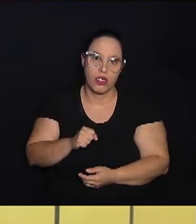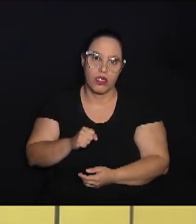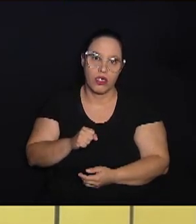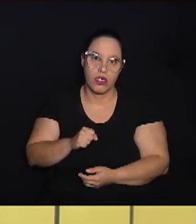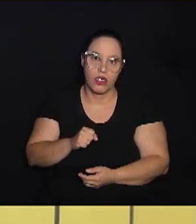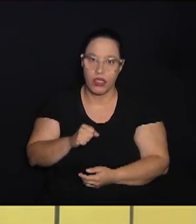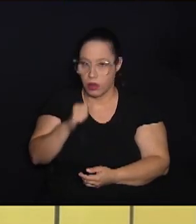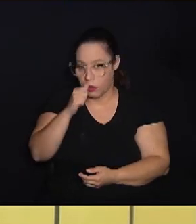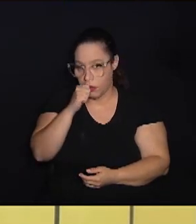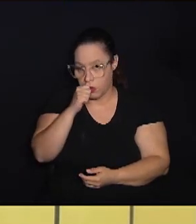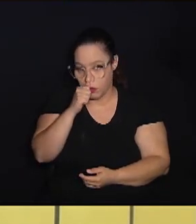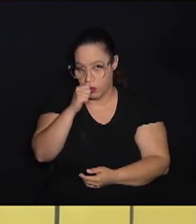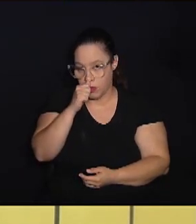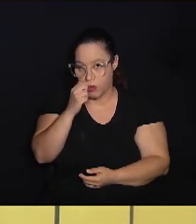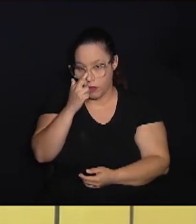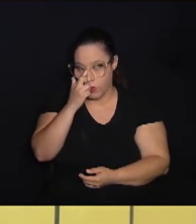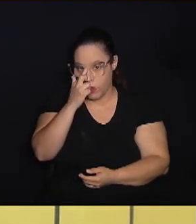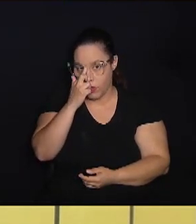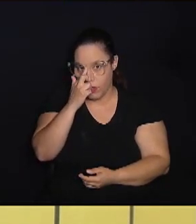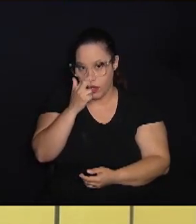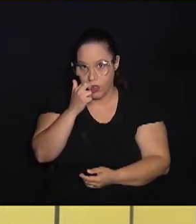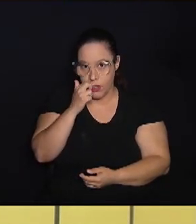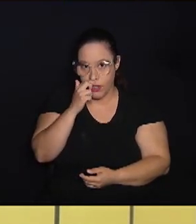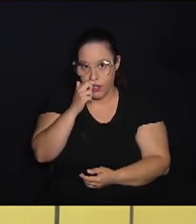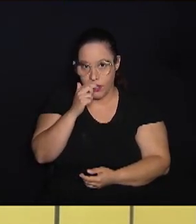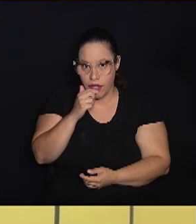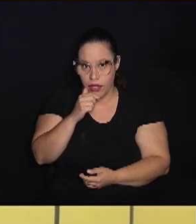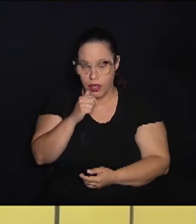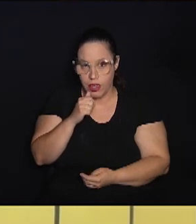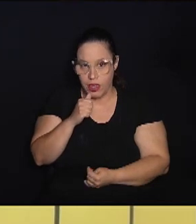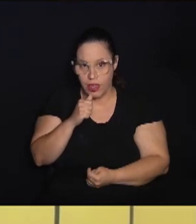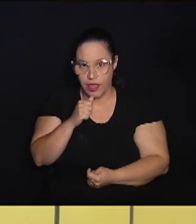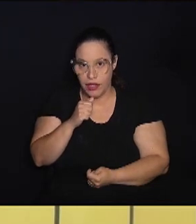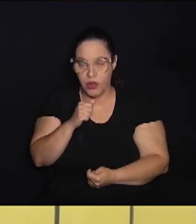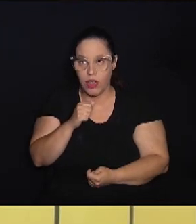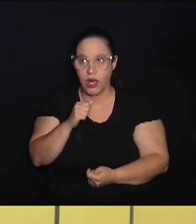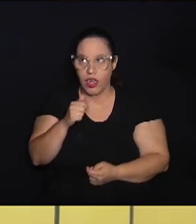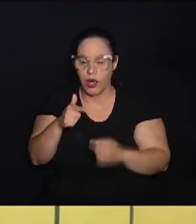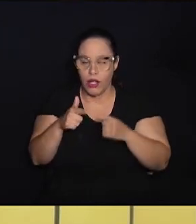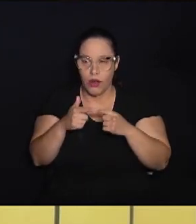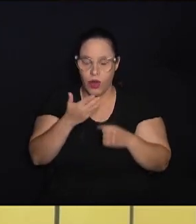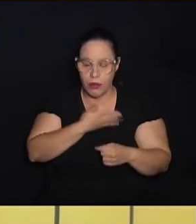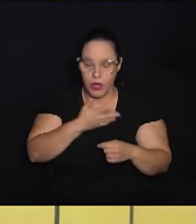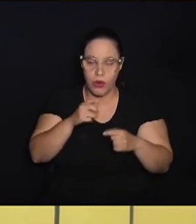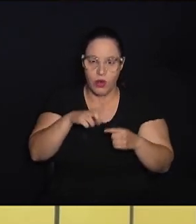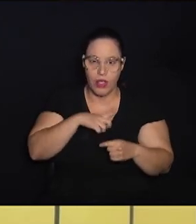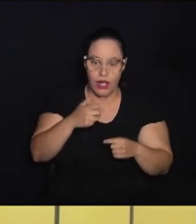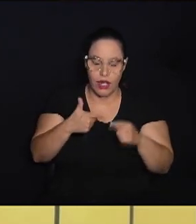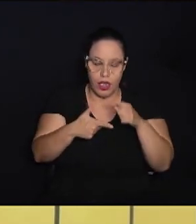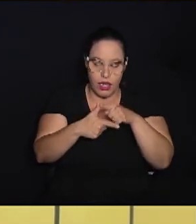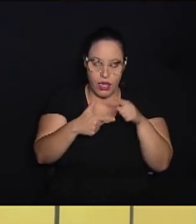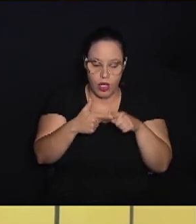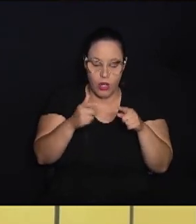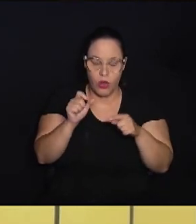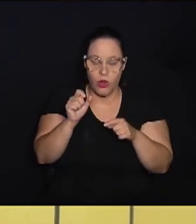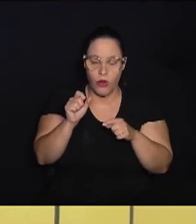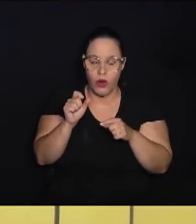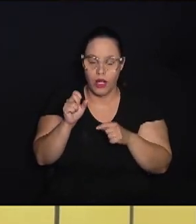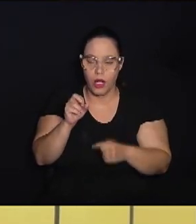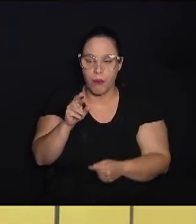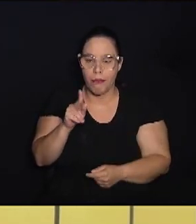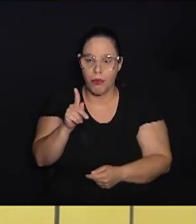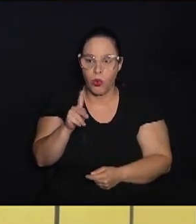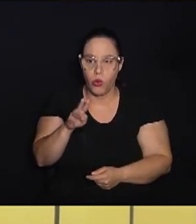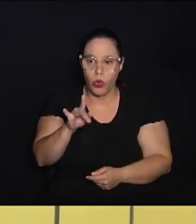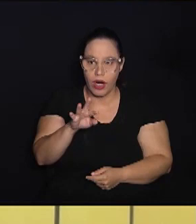pulga mesmo e os personagens eram dois pontinhos com balão era a A Pulguinha eram duas Pulgas conversando a tira era muito engraçada mas o desenho Era